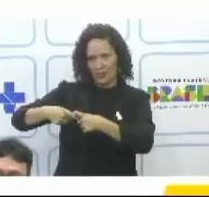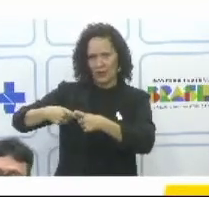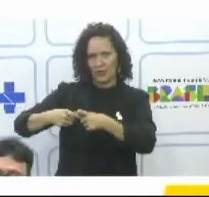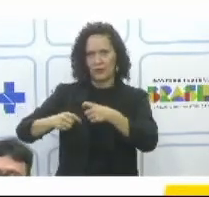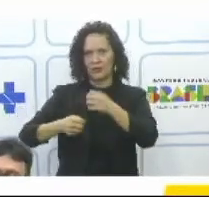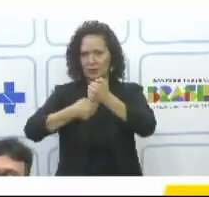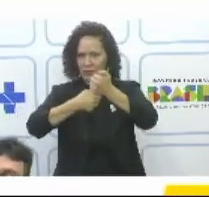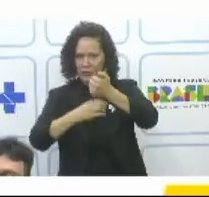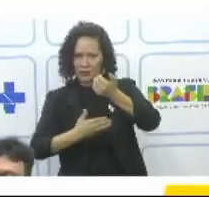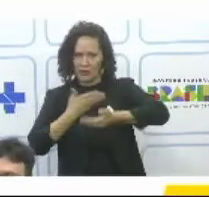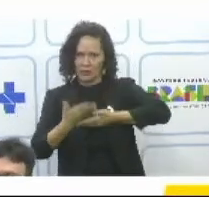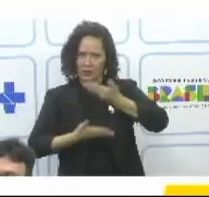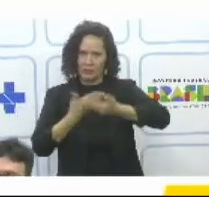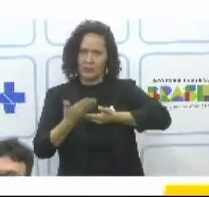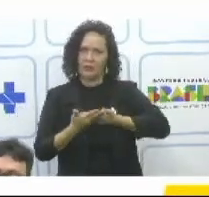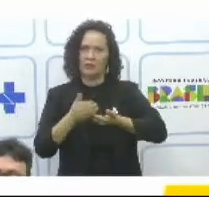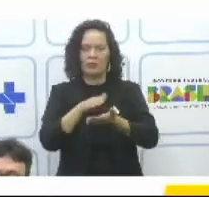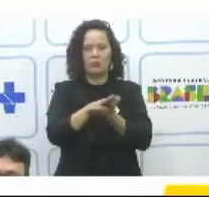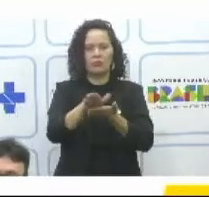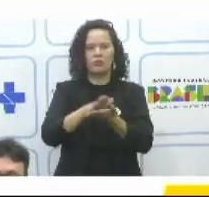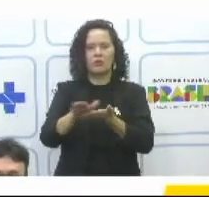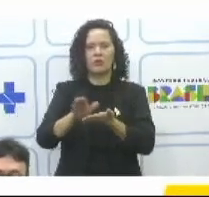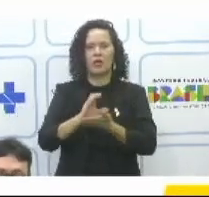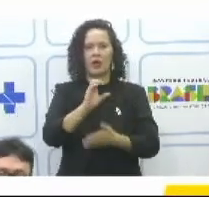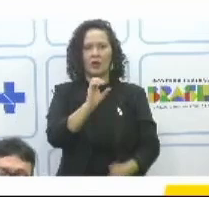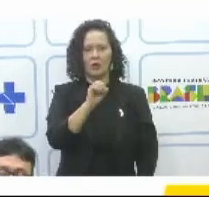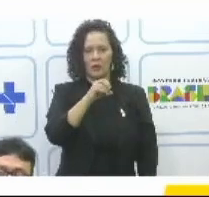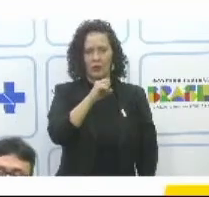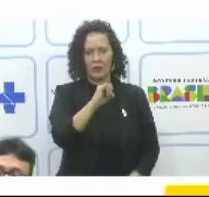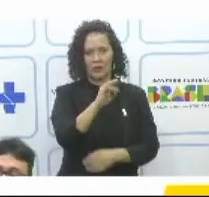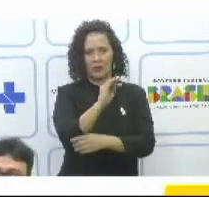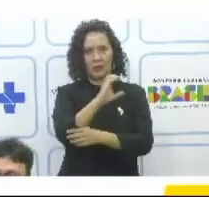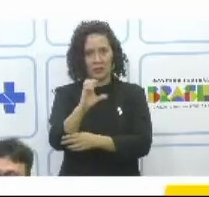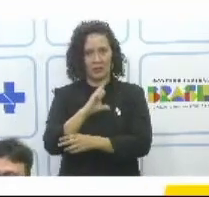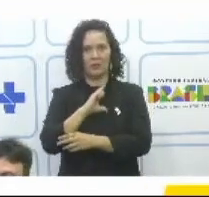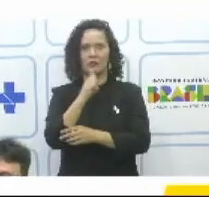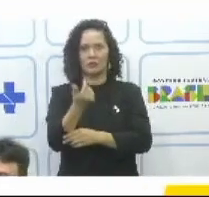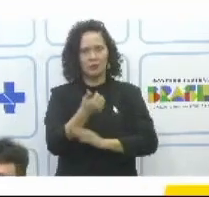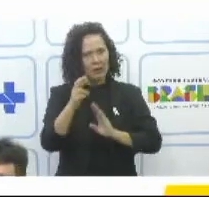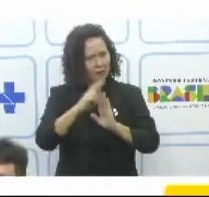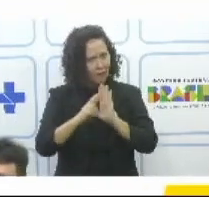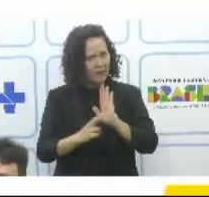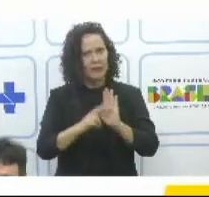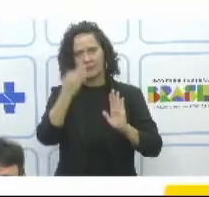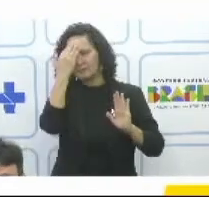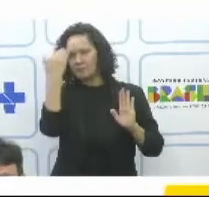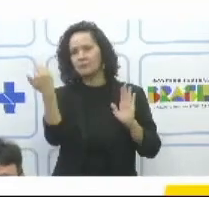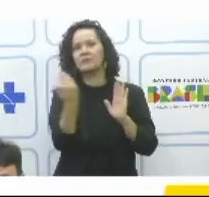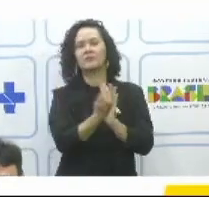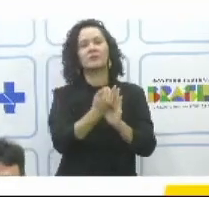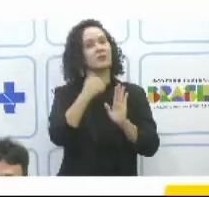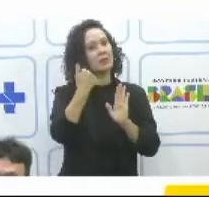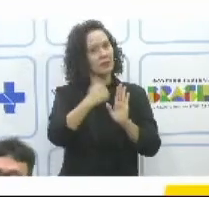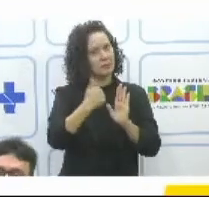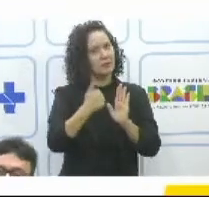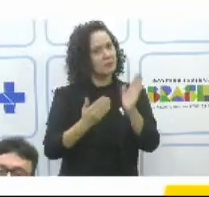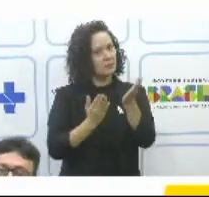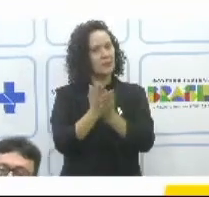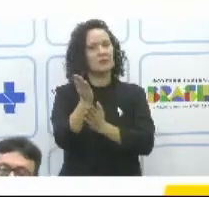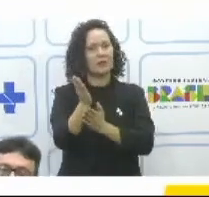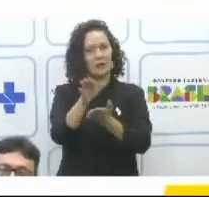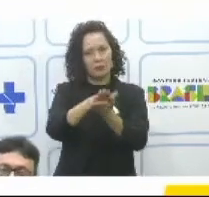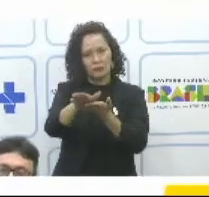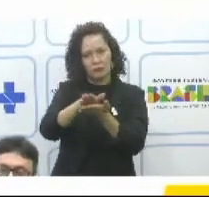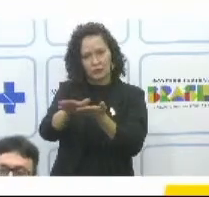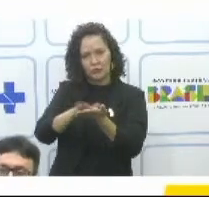diretrizes terapêuticas, né, que são publicados pela Conitec, passando por todo o rigor, né, necessário para